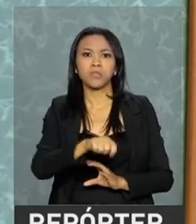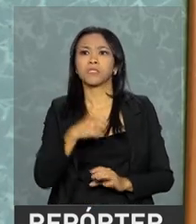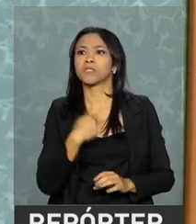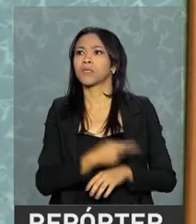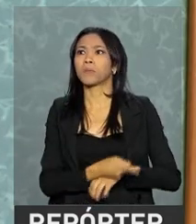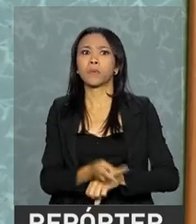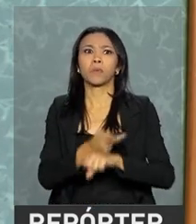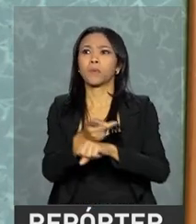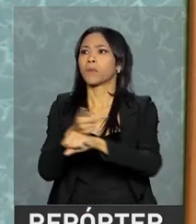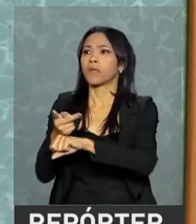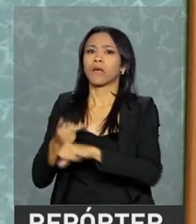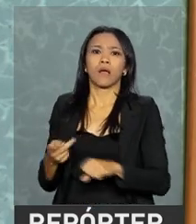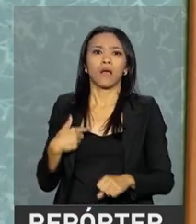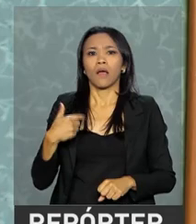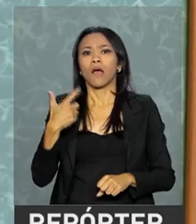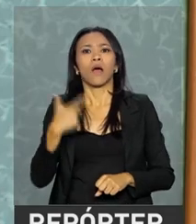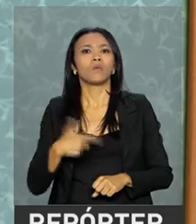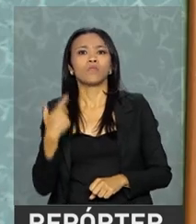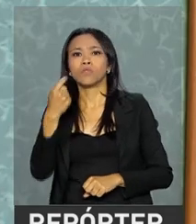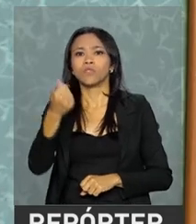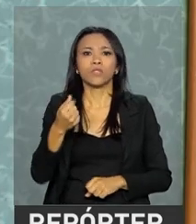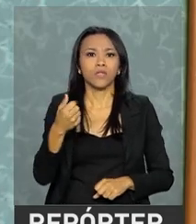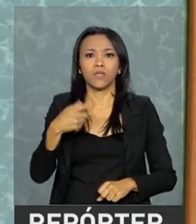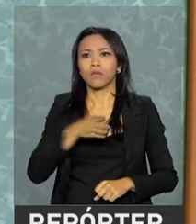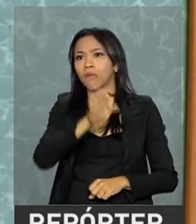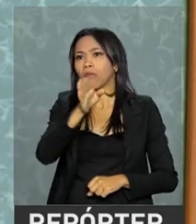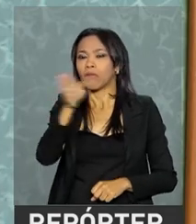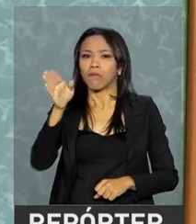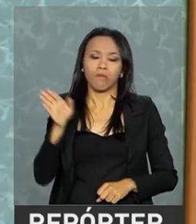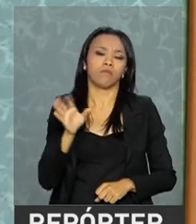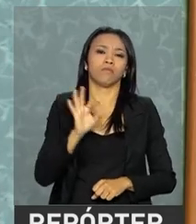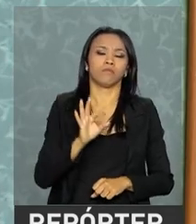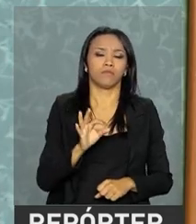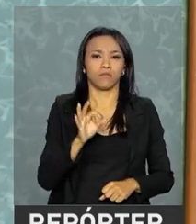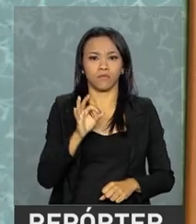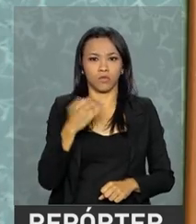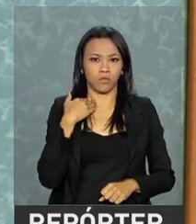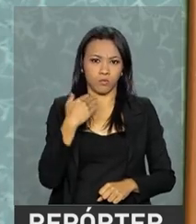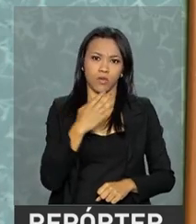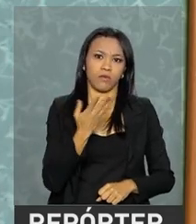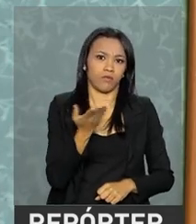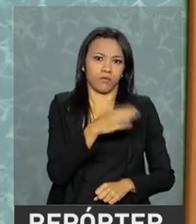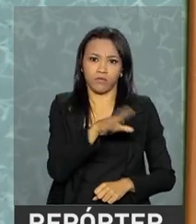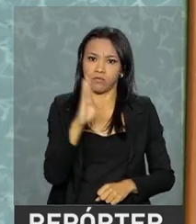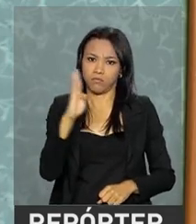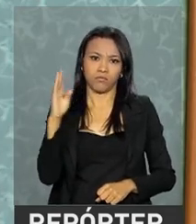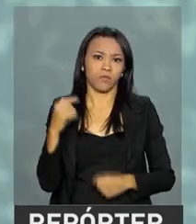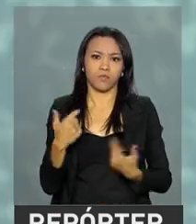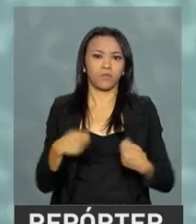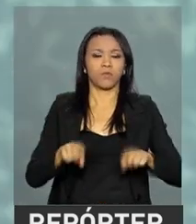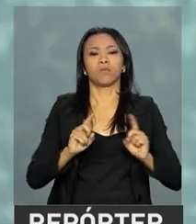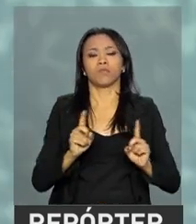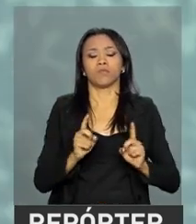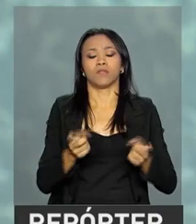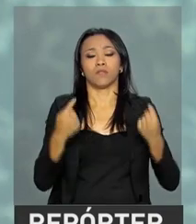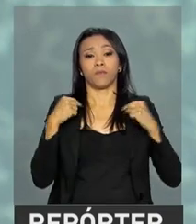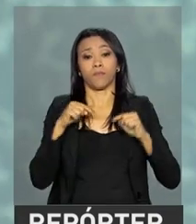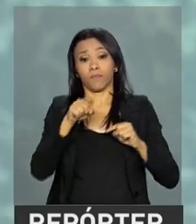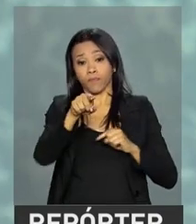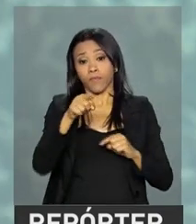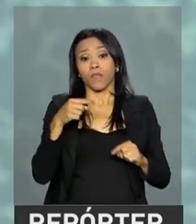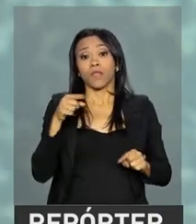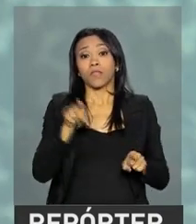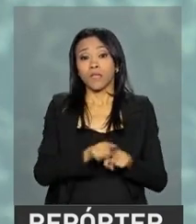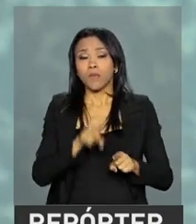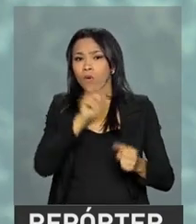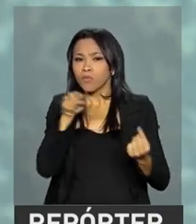desse desse recurso visitando agências dos bancos e dos agenciadores para o governo essa ação tem o